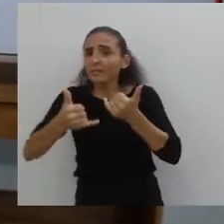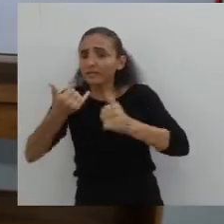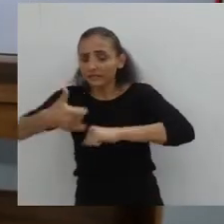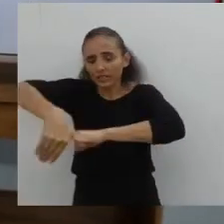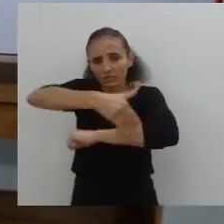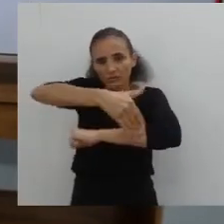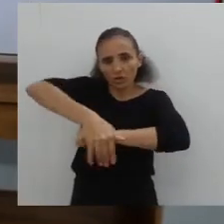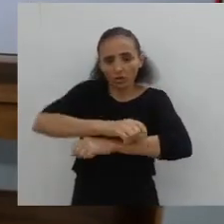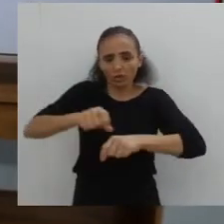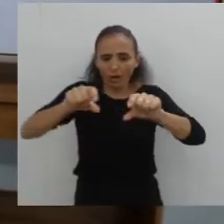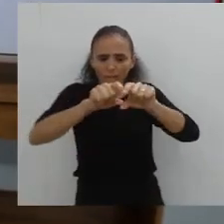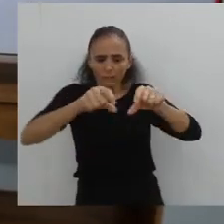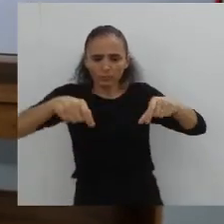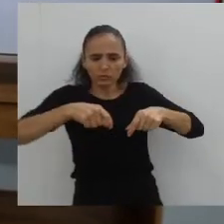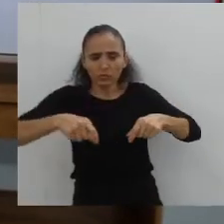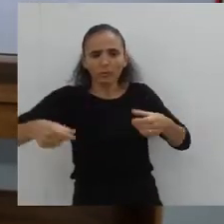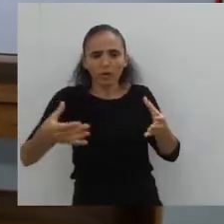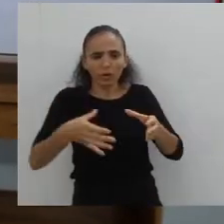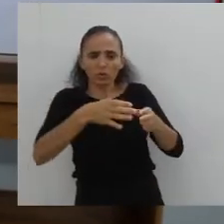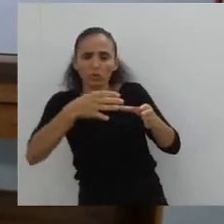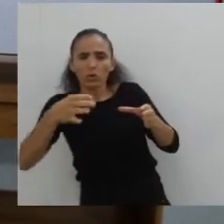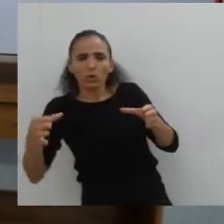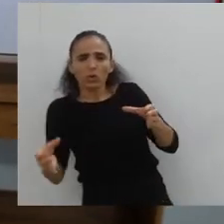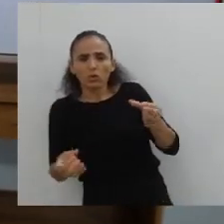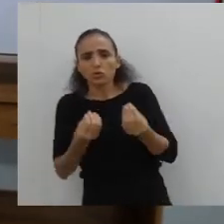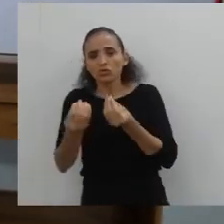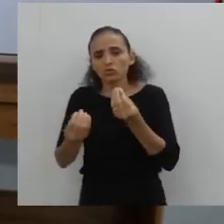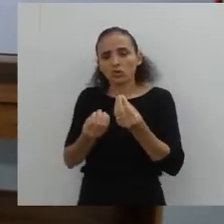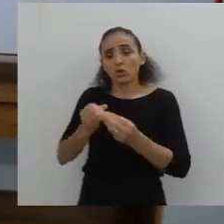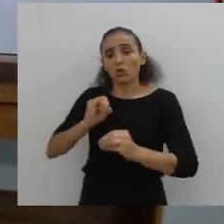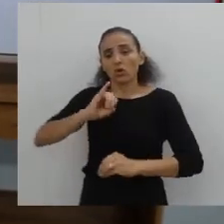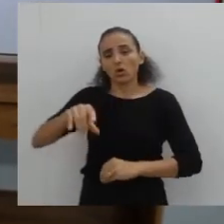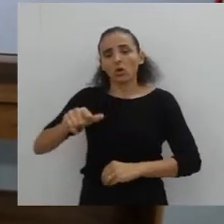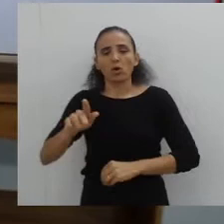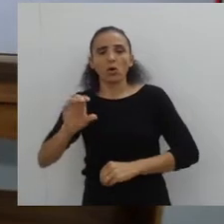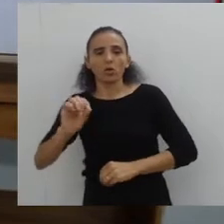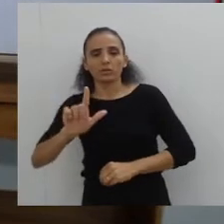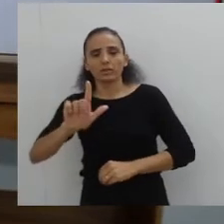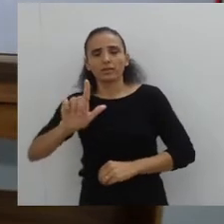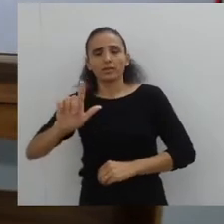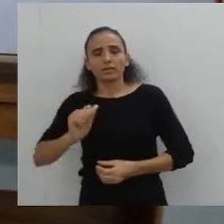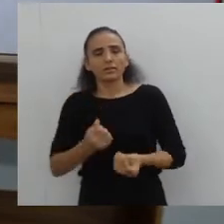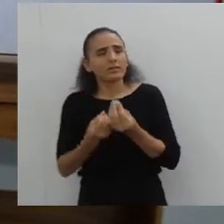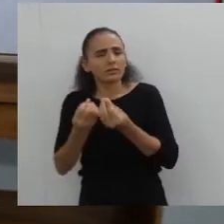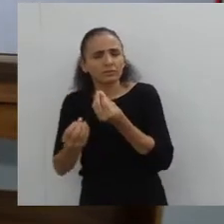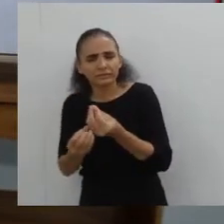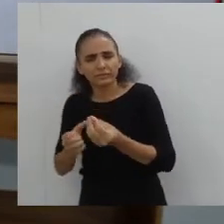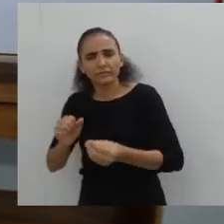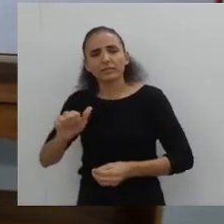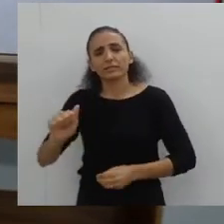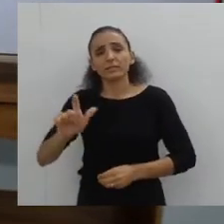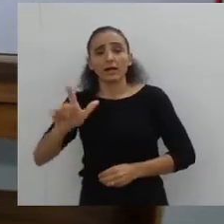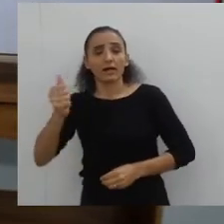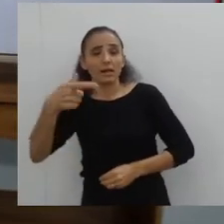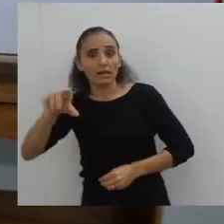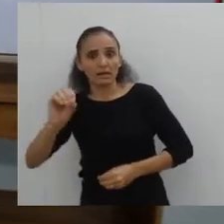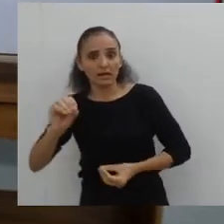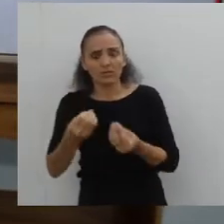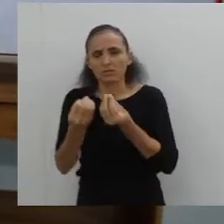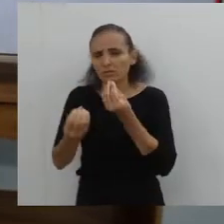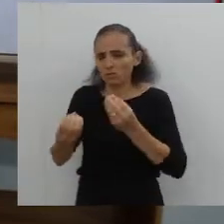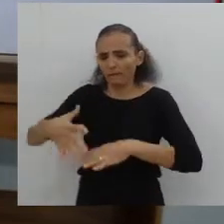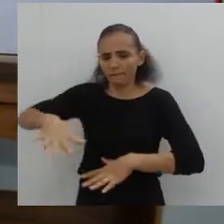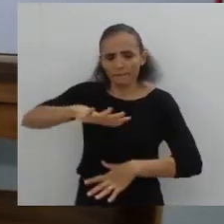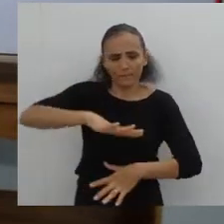jogos de tabuleiro, que também são chamados de jogos de salão. Inclusive, esse é até o melhor nome para a gente utilizar, tá bom? Jogos de